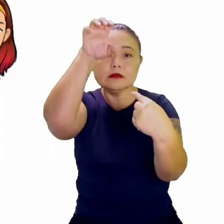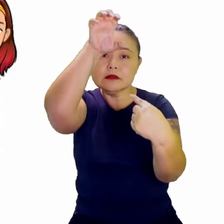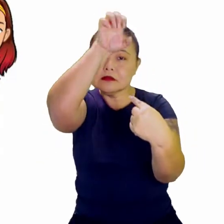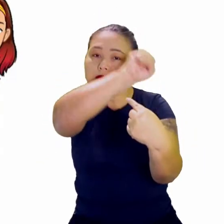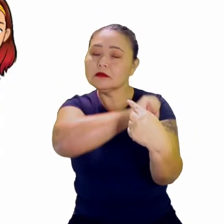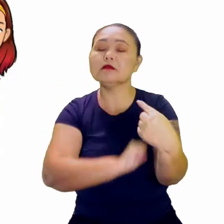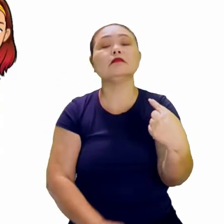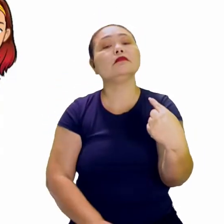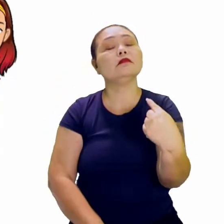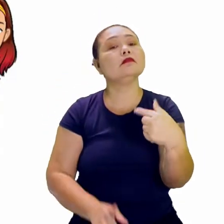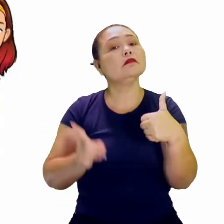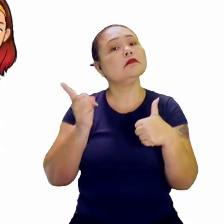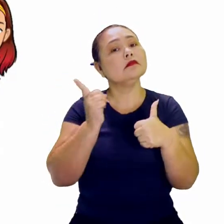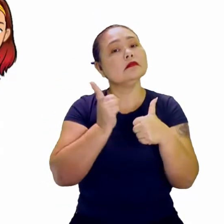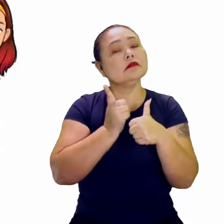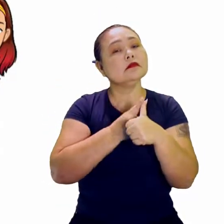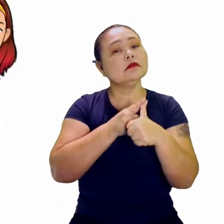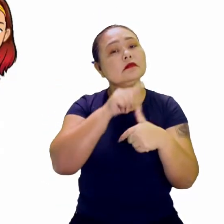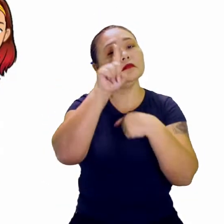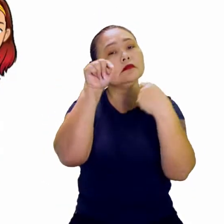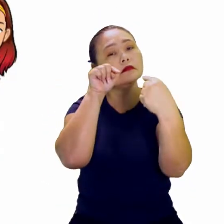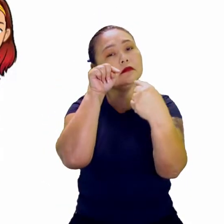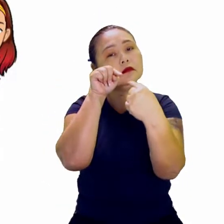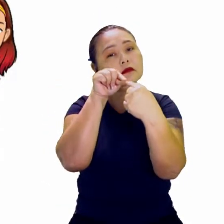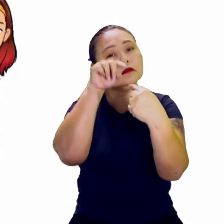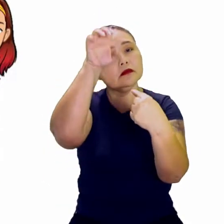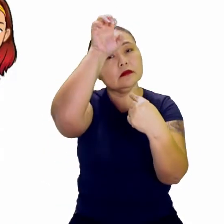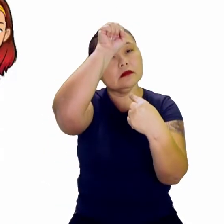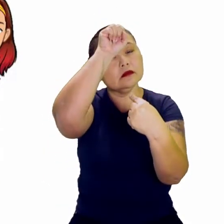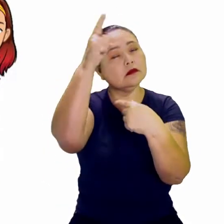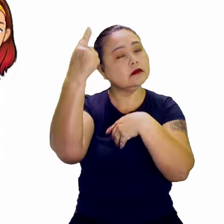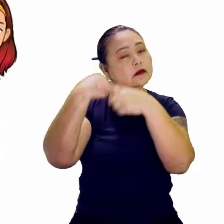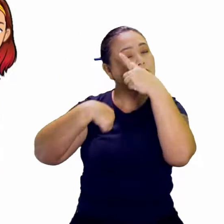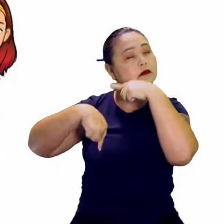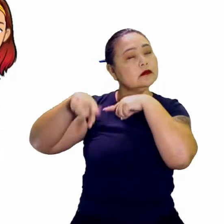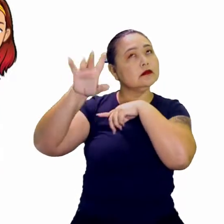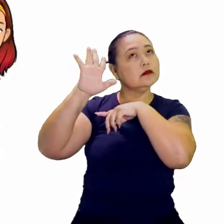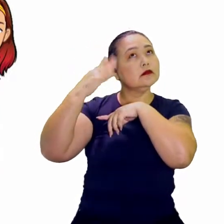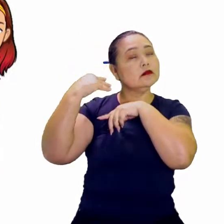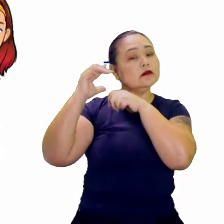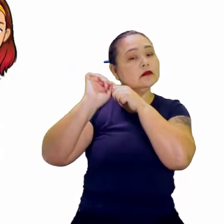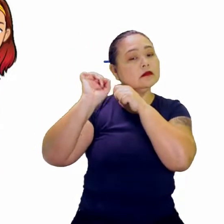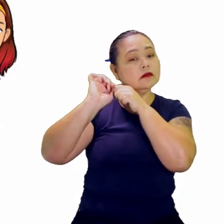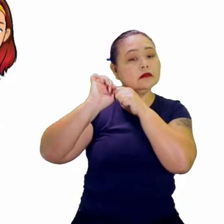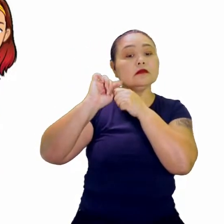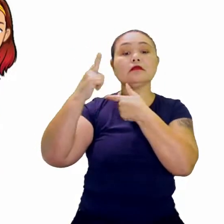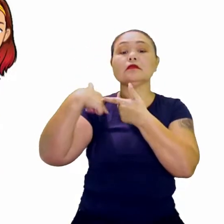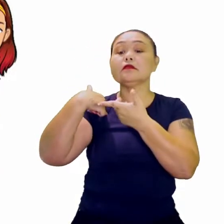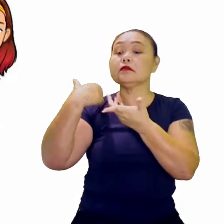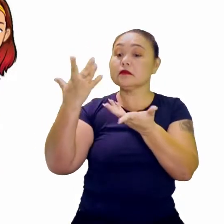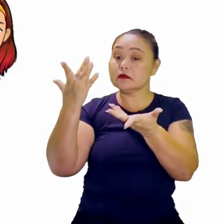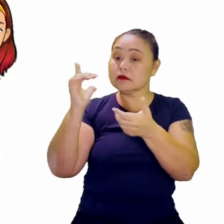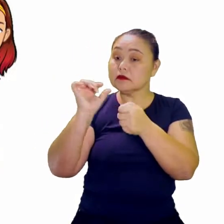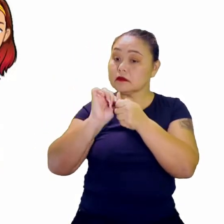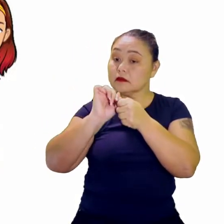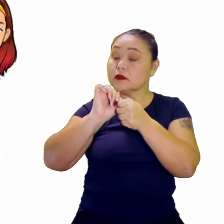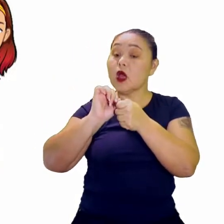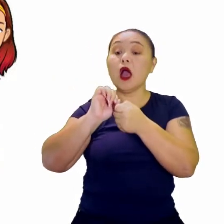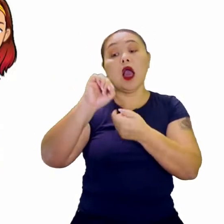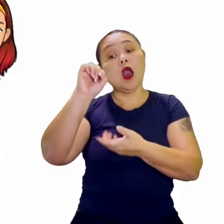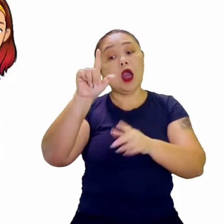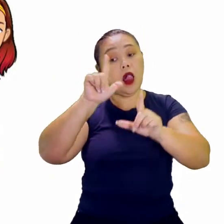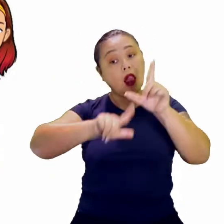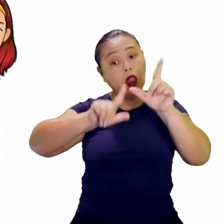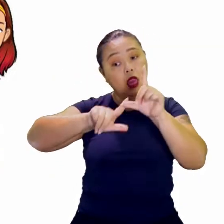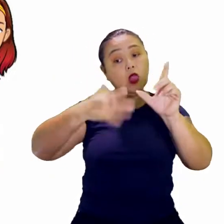aprendizagem, primeiro objetivo aqui, vamos retomar o nosso código alfanumérico. Então nós temos aqui